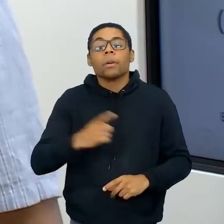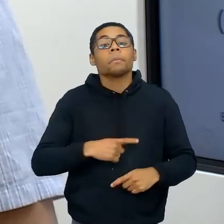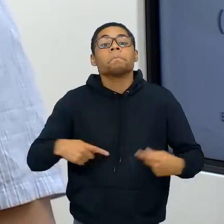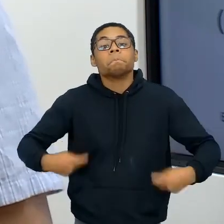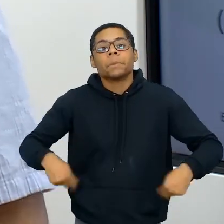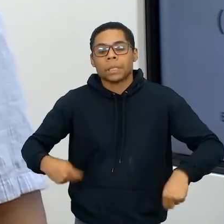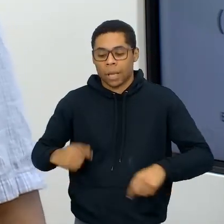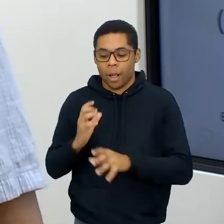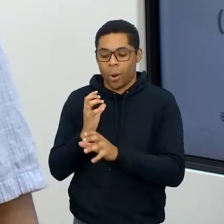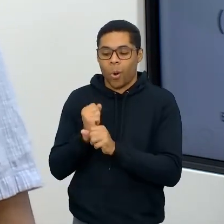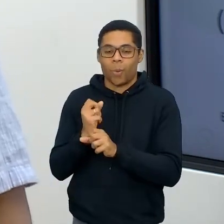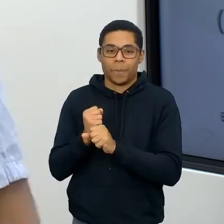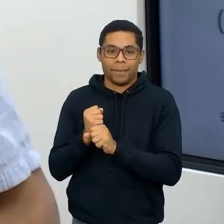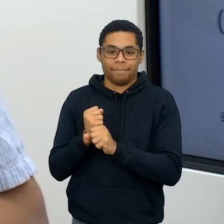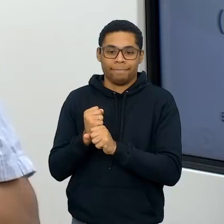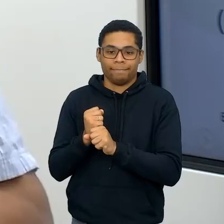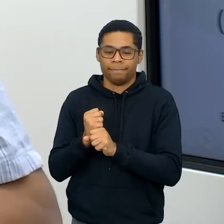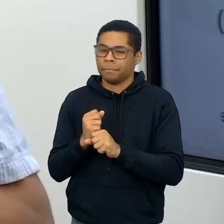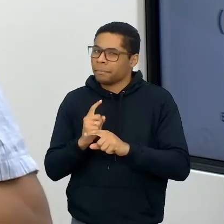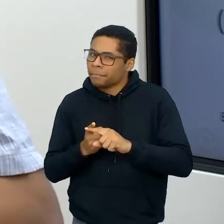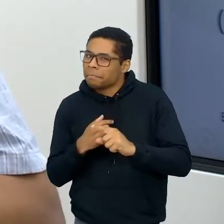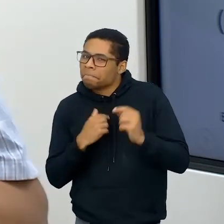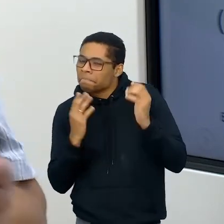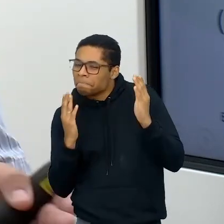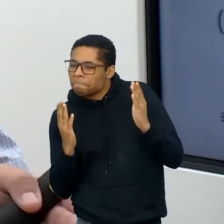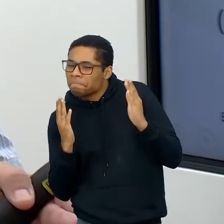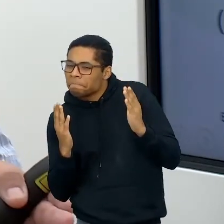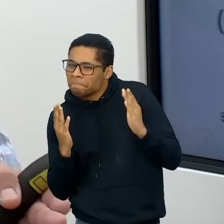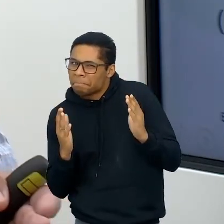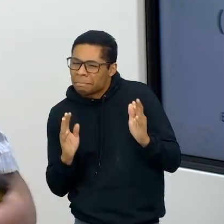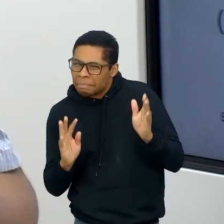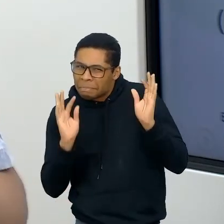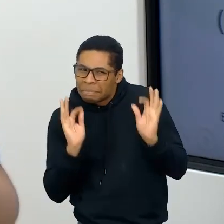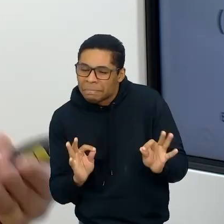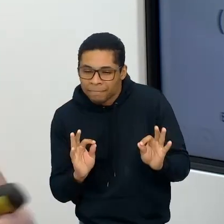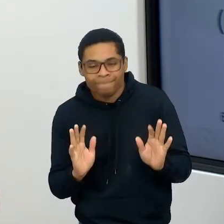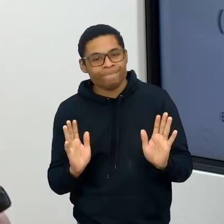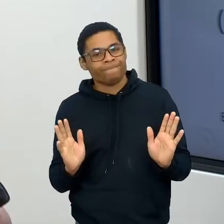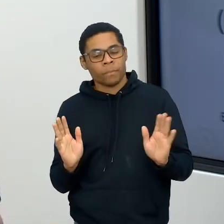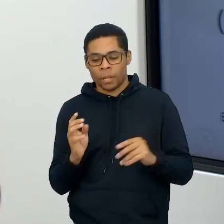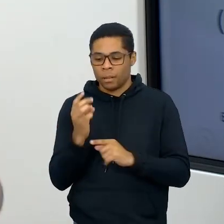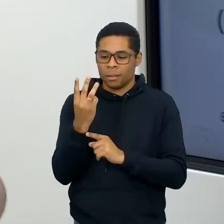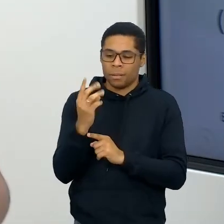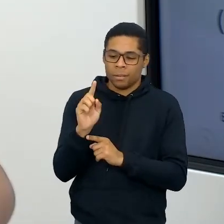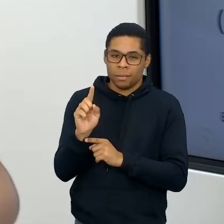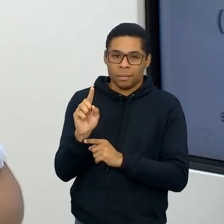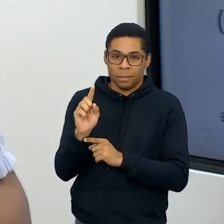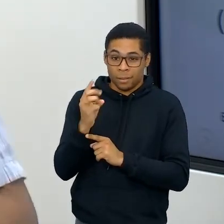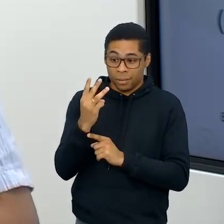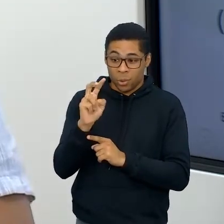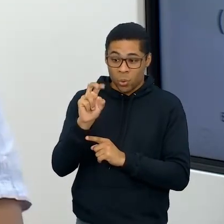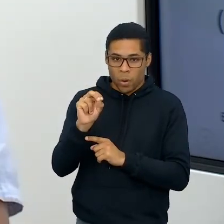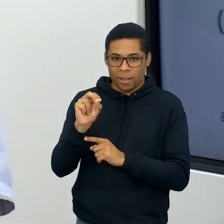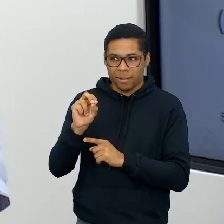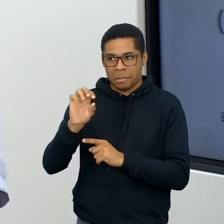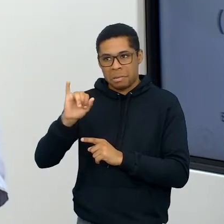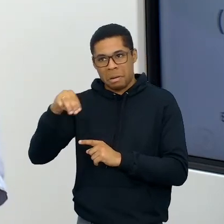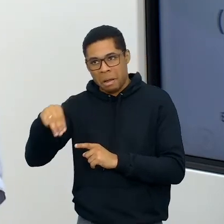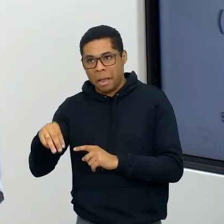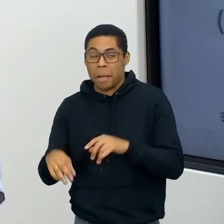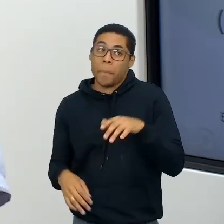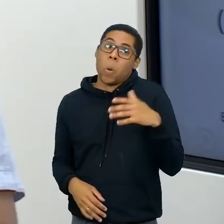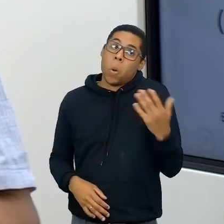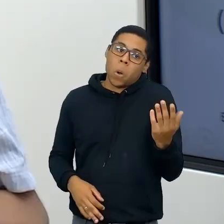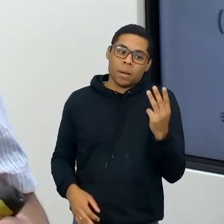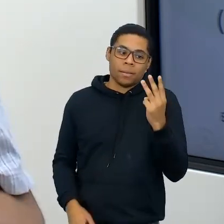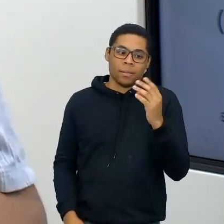precisar fazer uma conta, porque eu estou desconfiado que esse valor de 350 lumens ou de